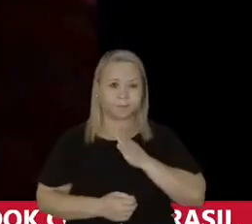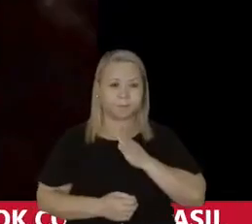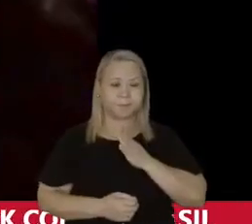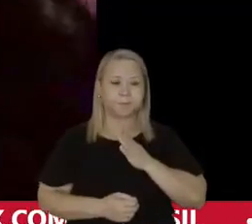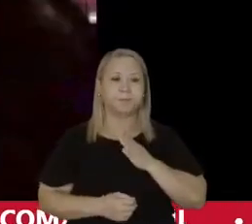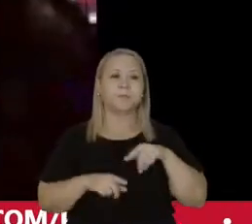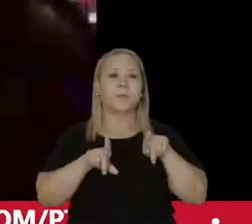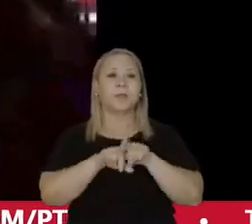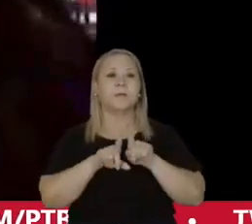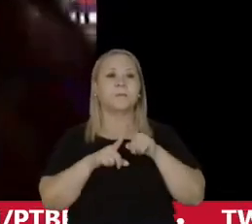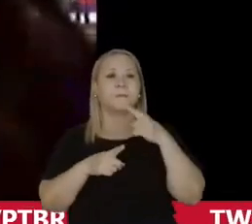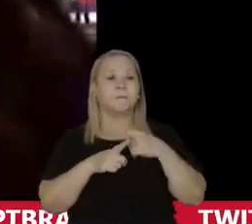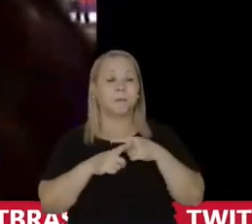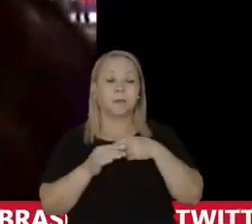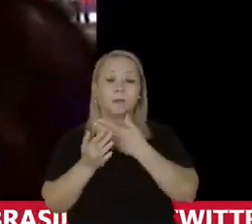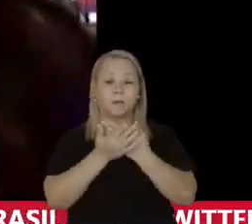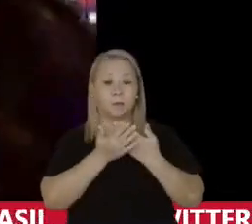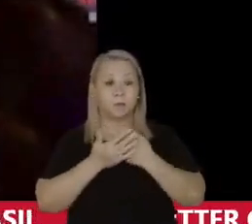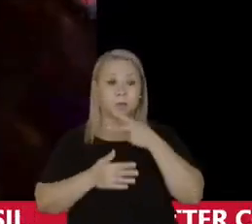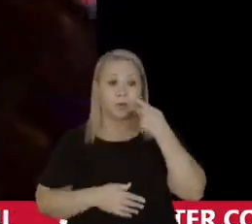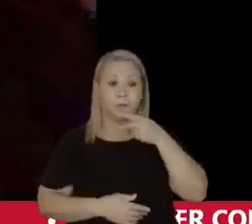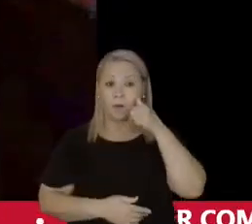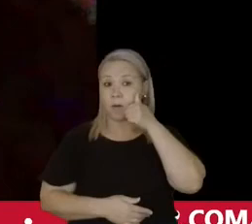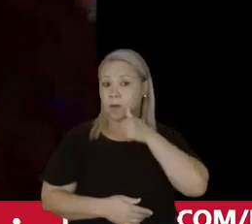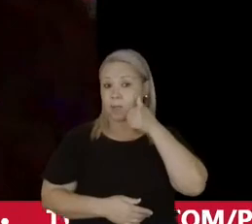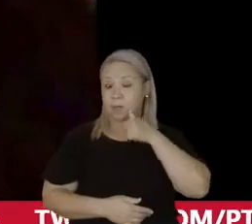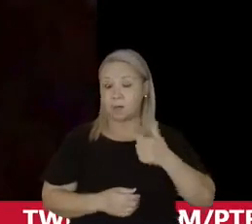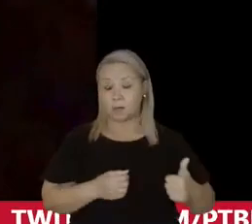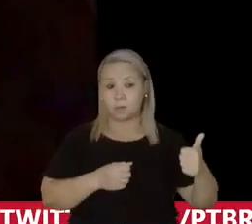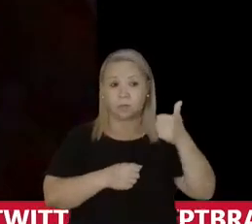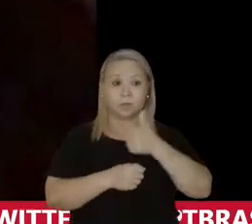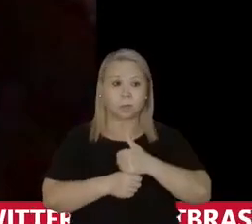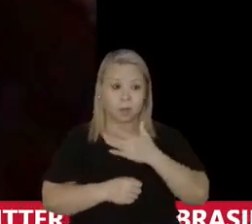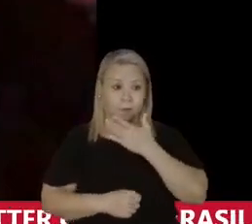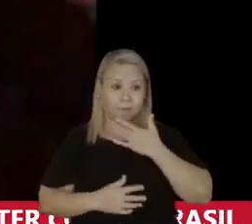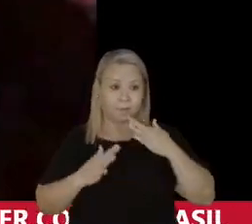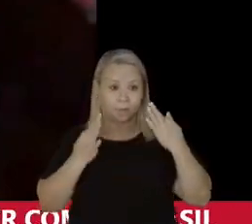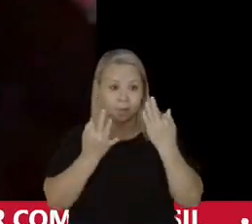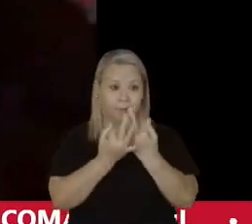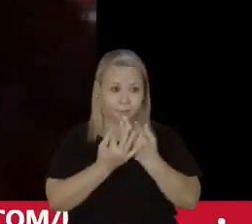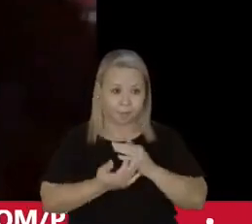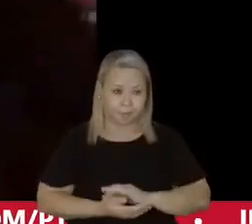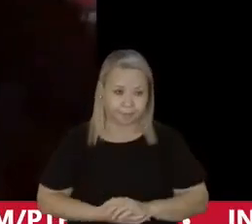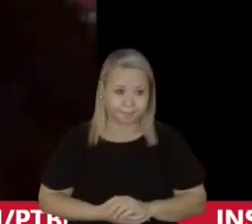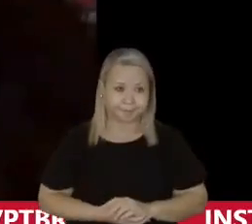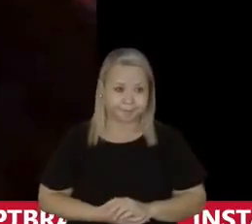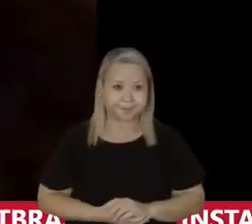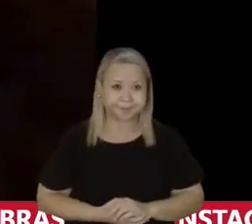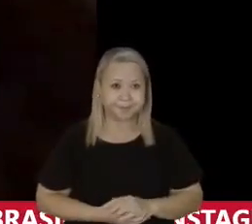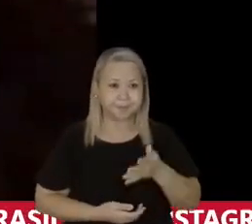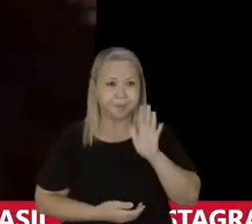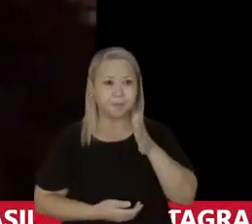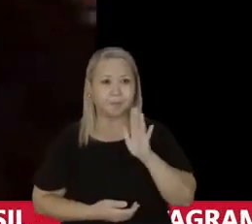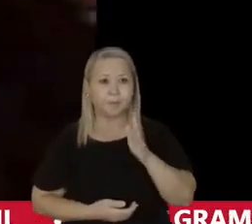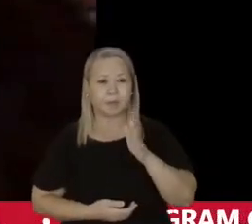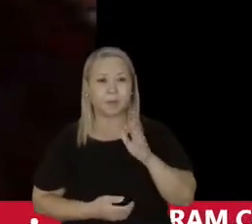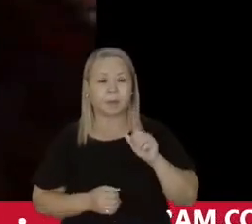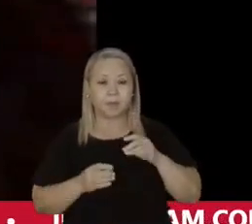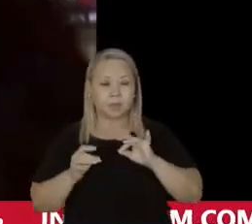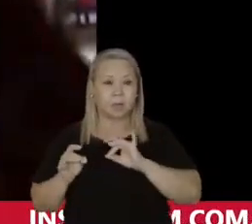porque já há estudos que dizem que as mulheres são chefes, né, chefas de família e já